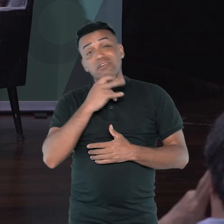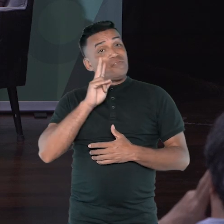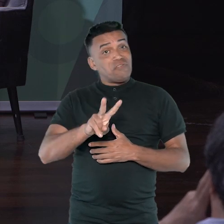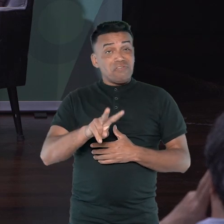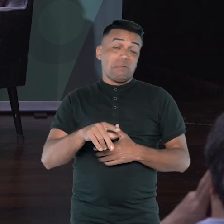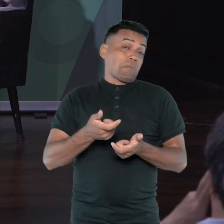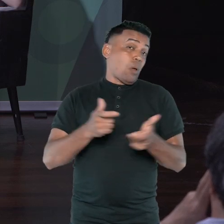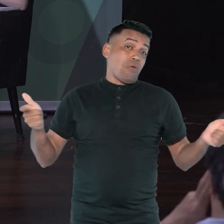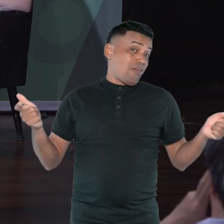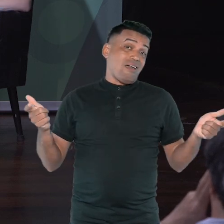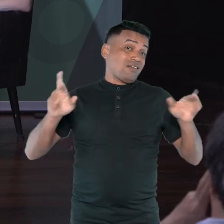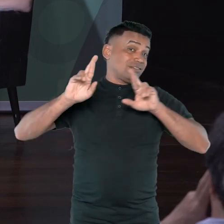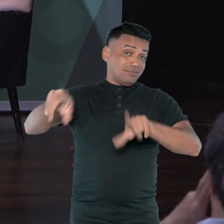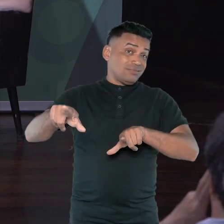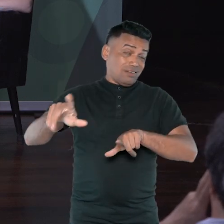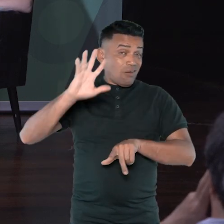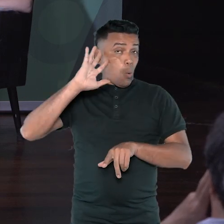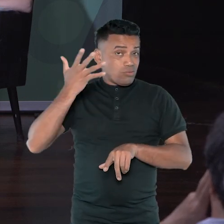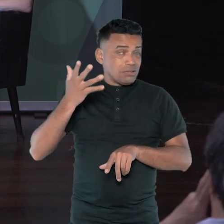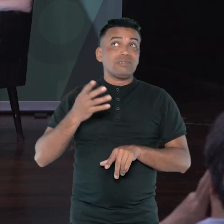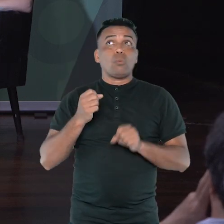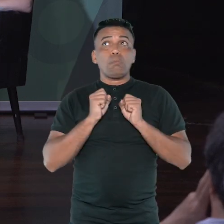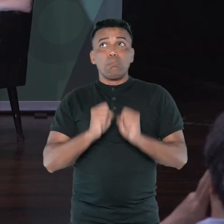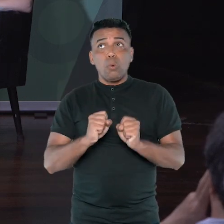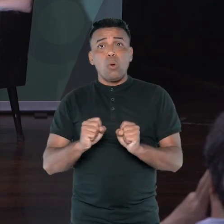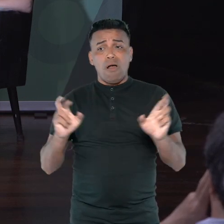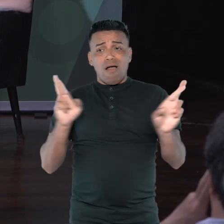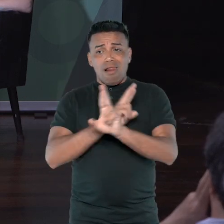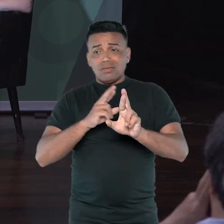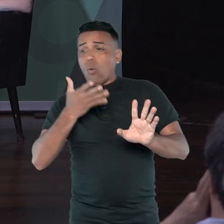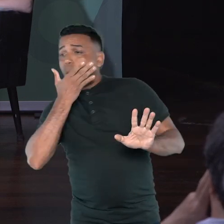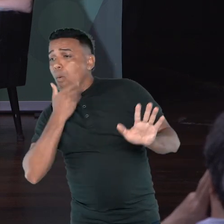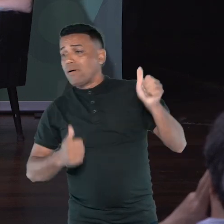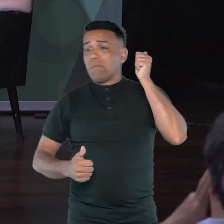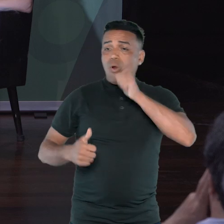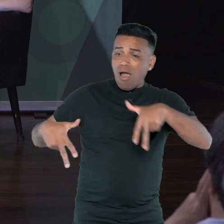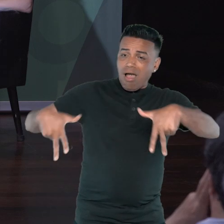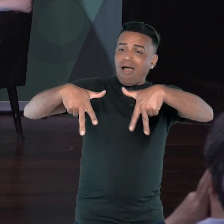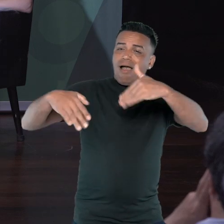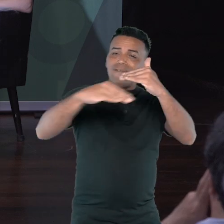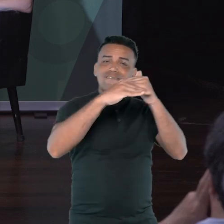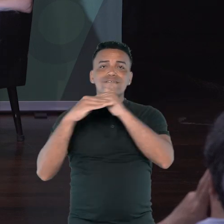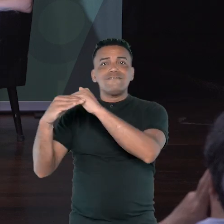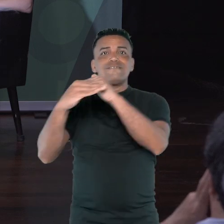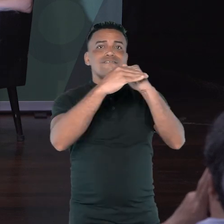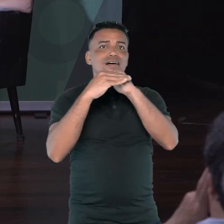na maioria dos casos. Mas como é que a gente poderia ter, de fato, uma relação mais harmoniosa e mais equilibrada